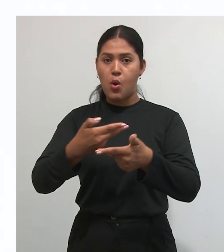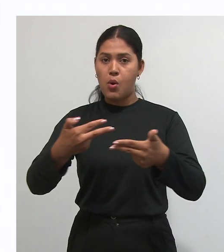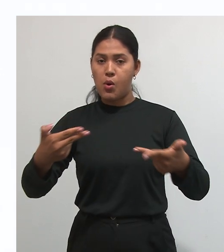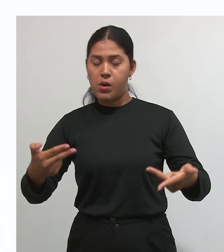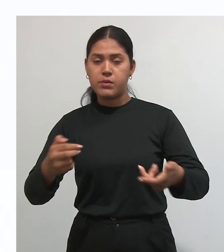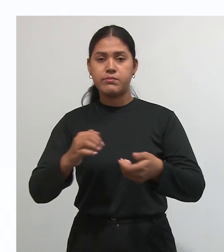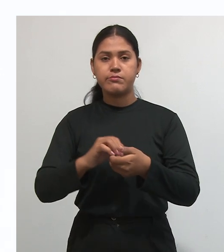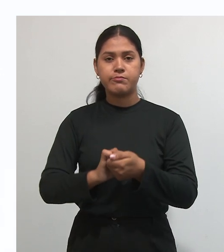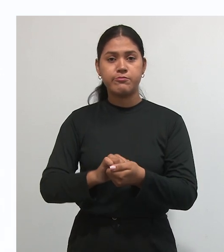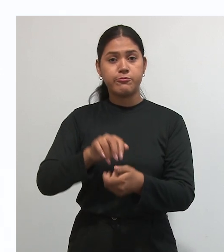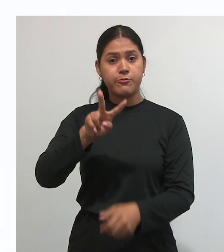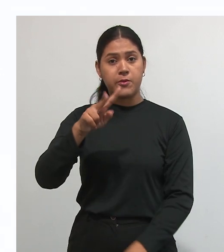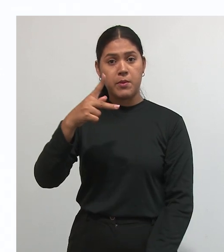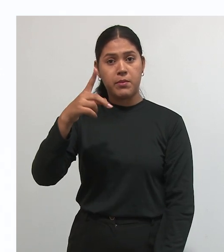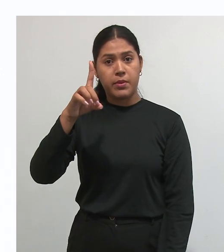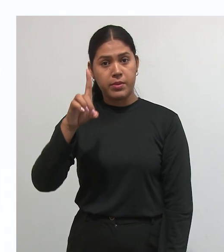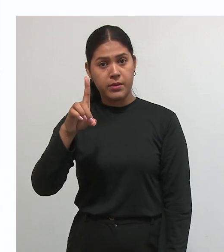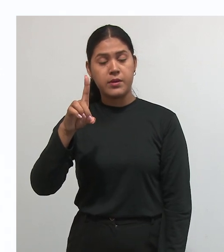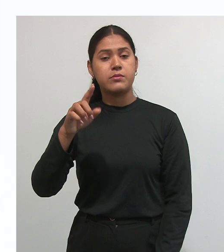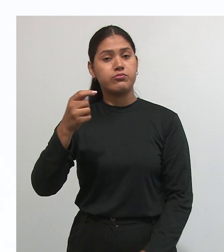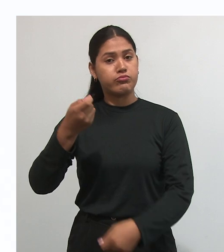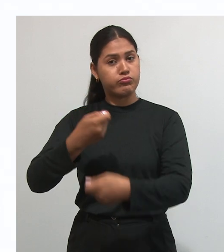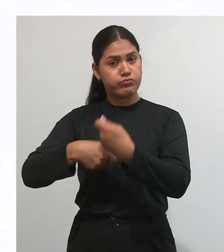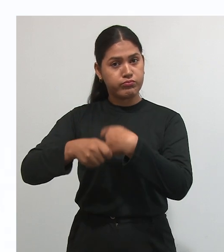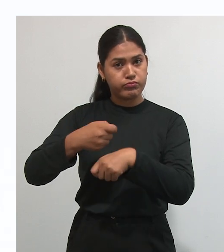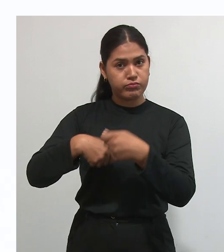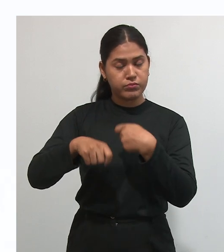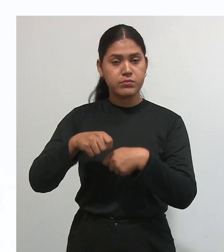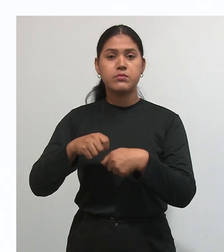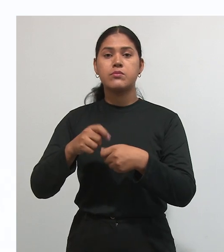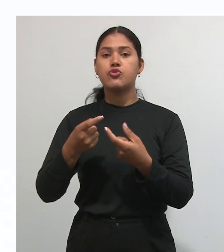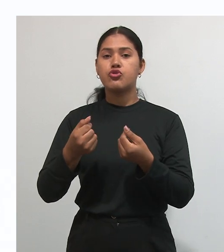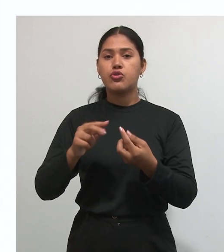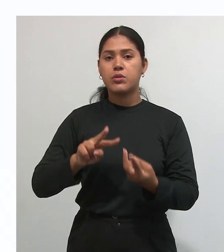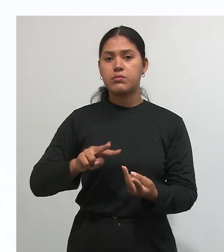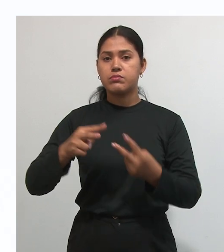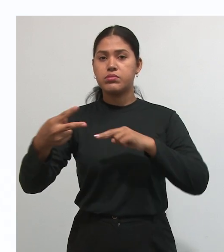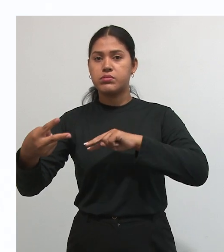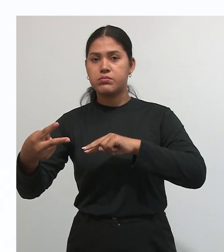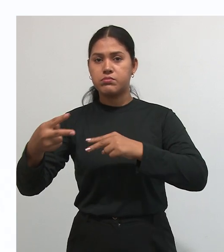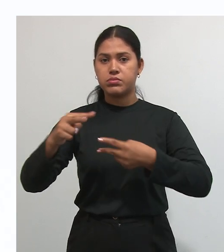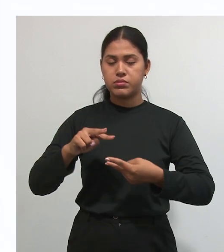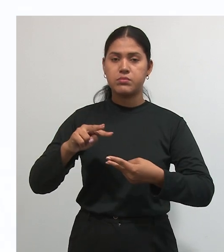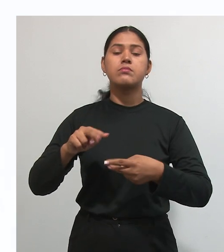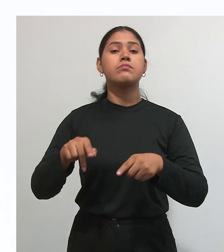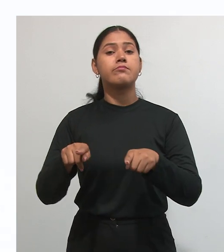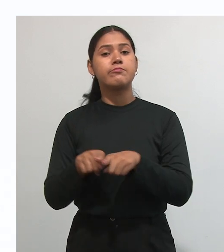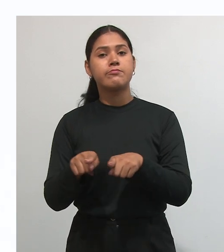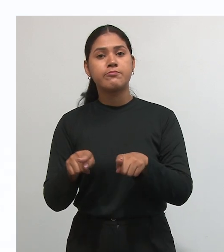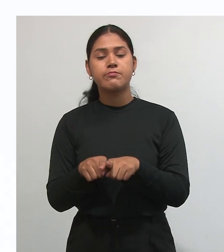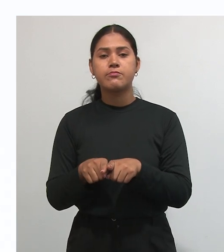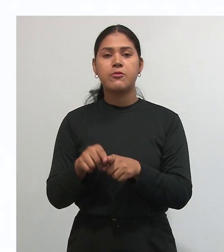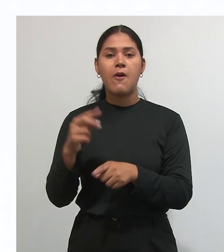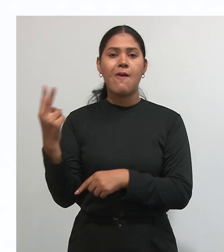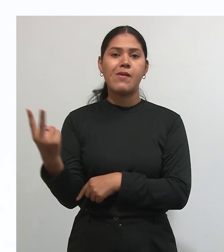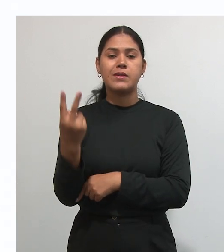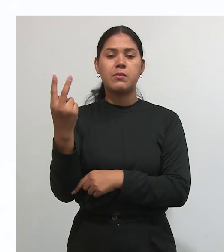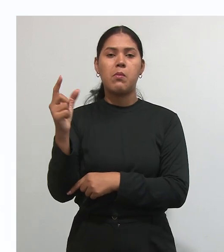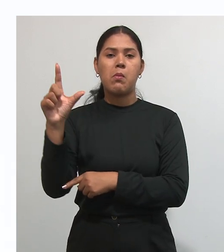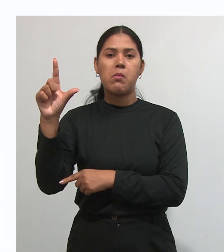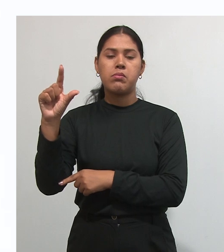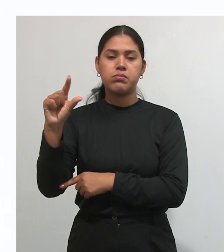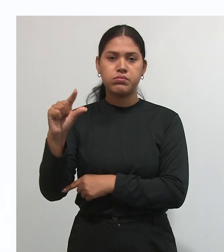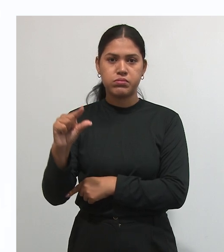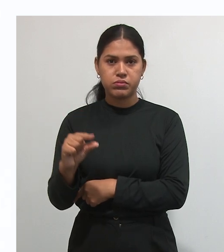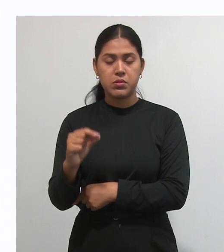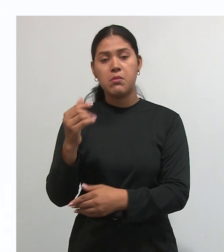fixo, as VPDs financeiras, transferências e delegações concedidas e desvalorização e